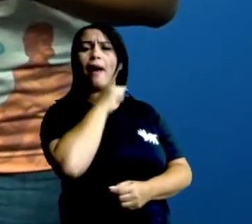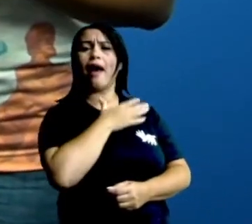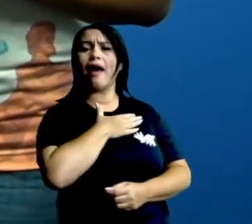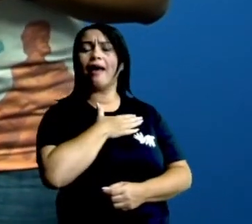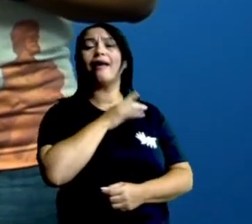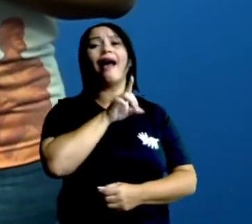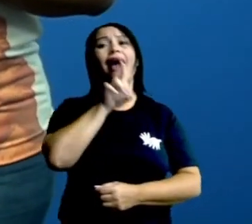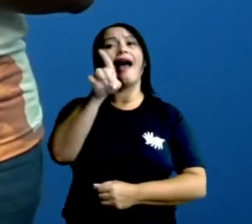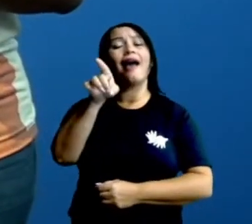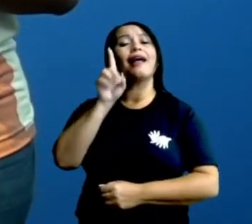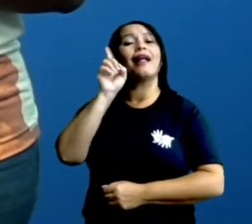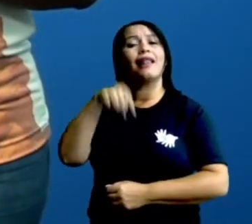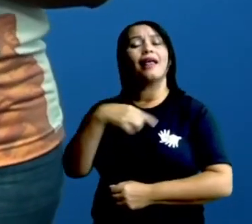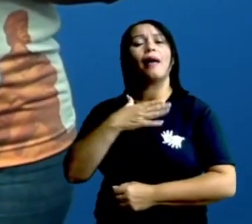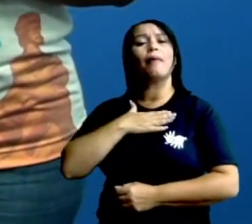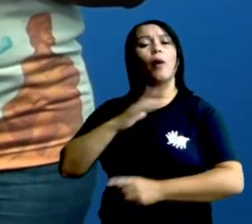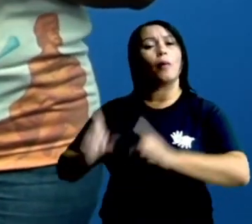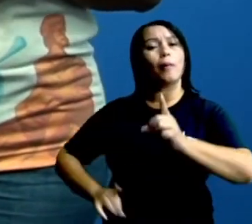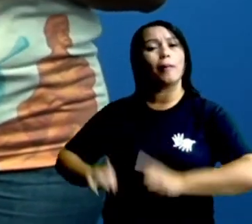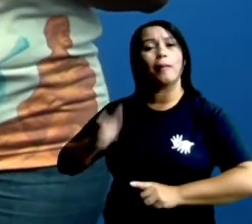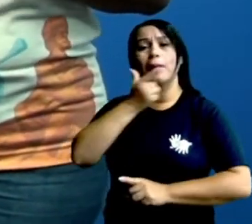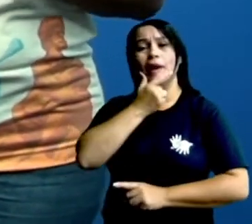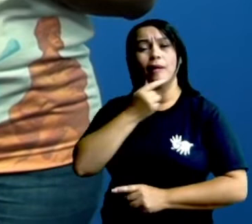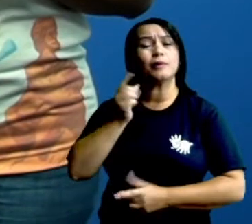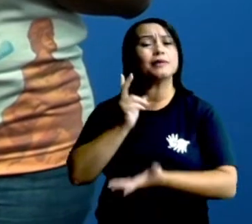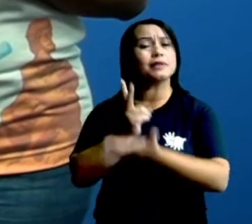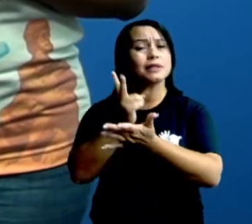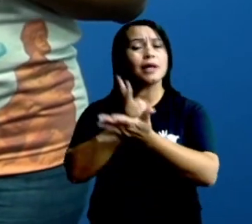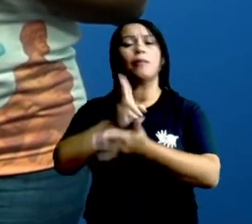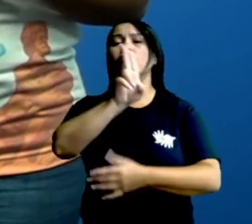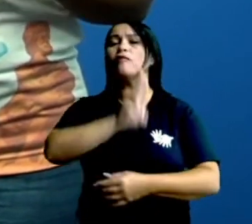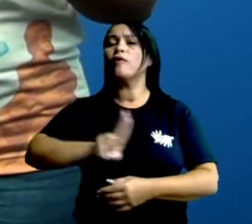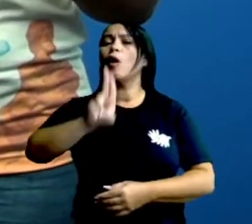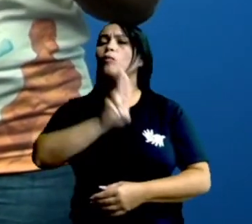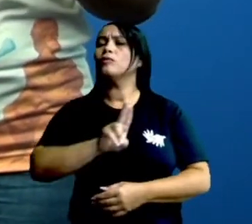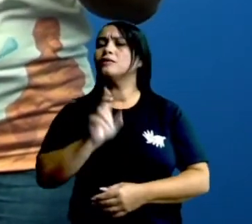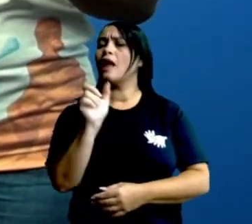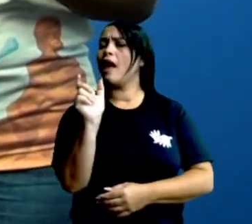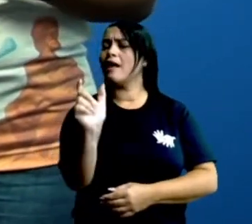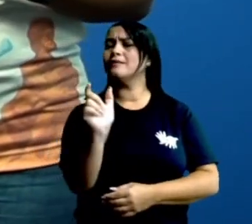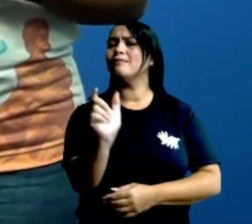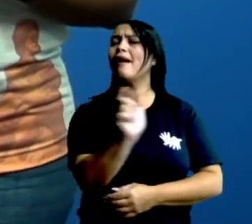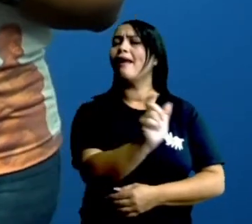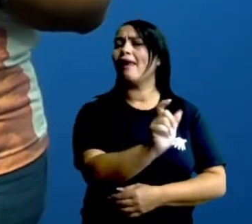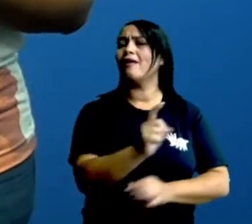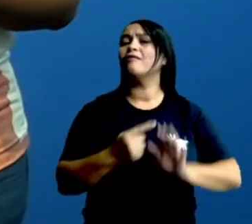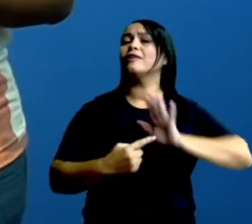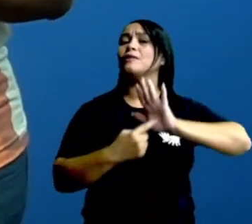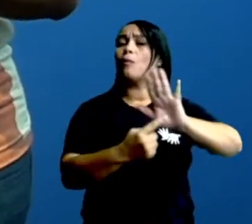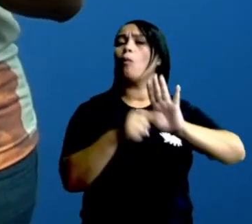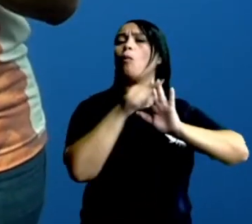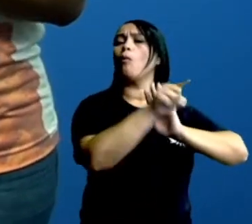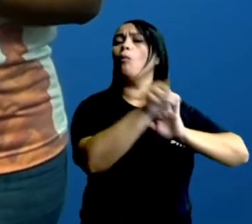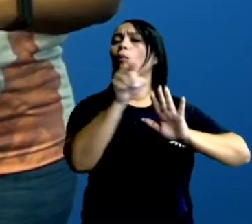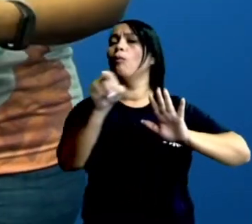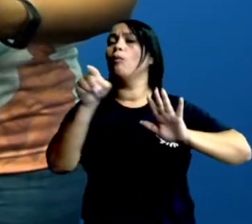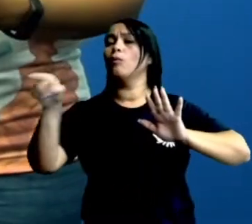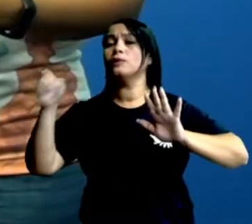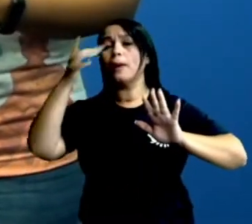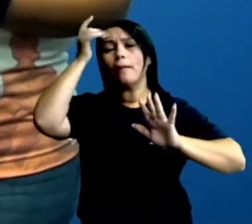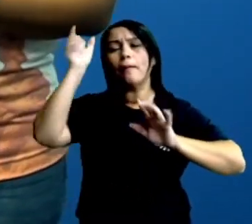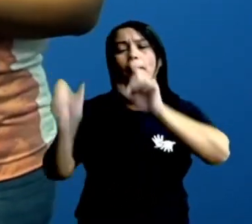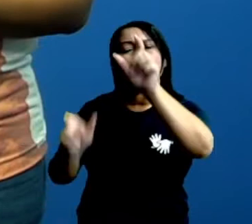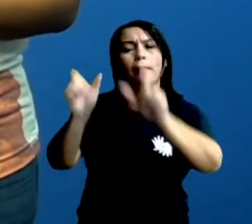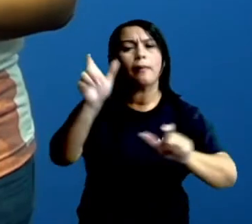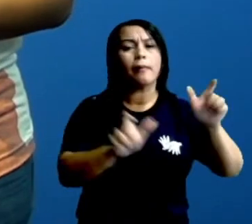pai, aquele é o meu primo. Então, a gente sempre usa essas palavras que demonstram de quem a gente está falando,